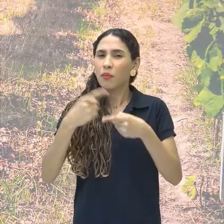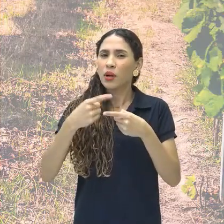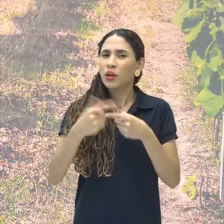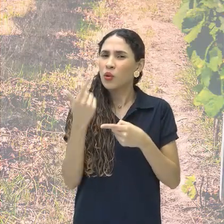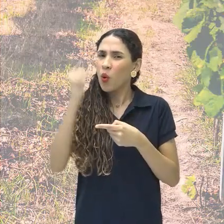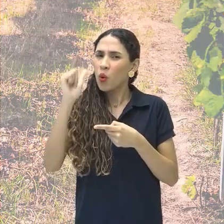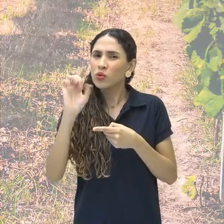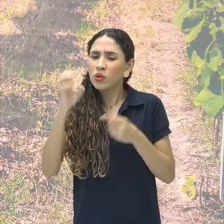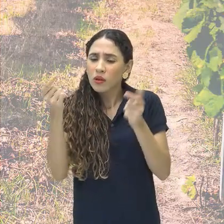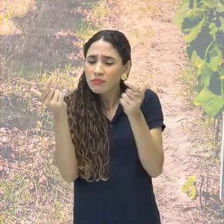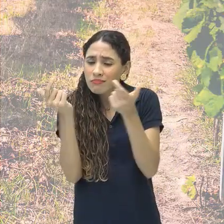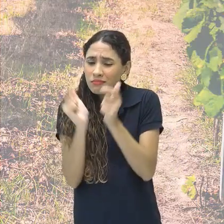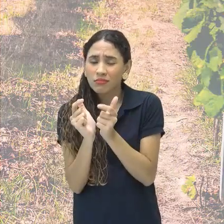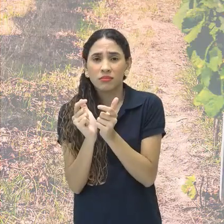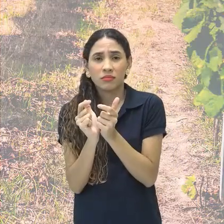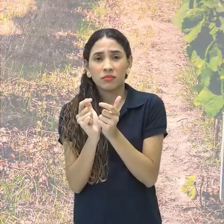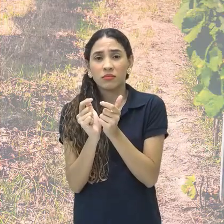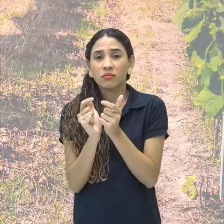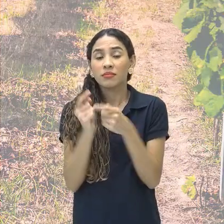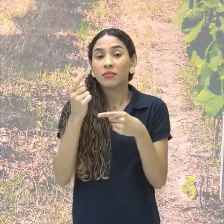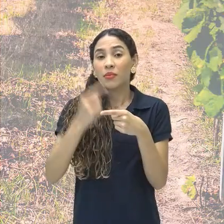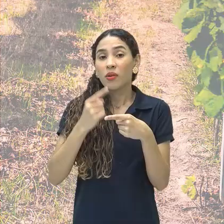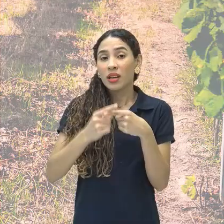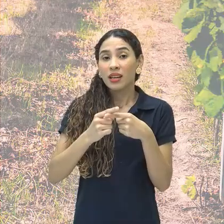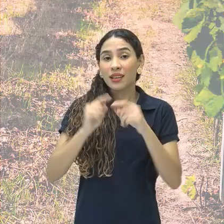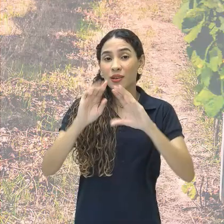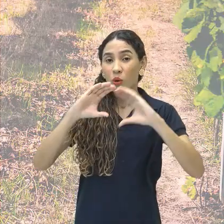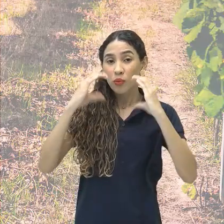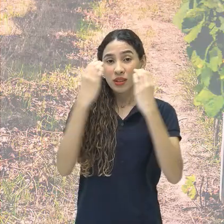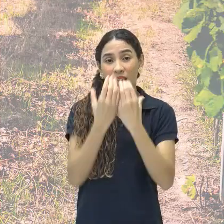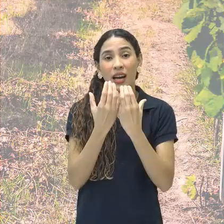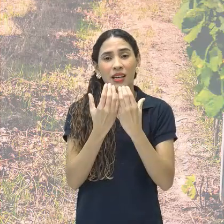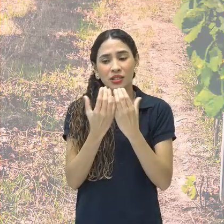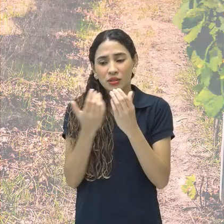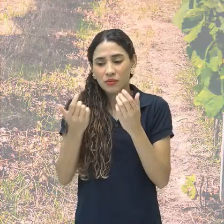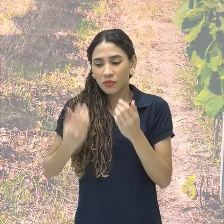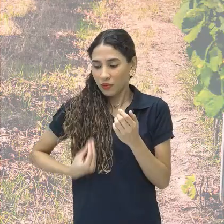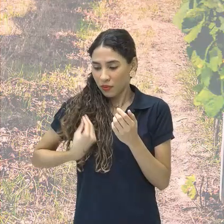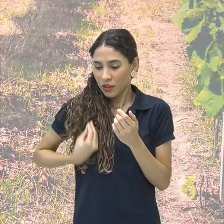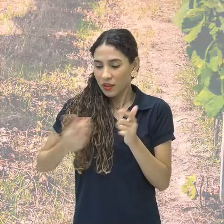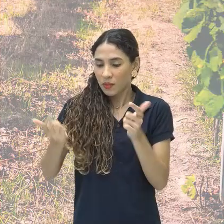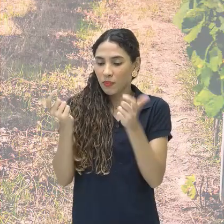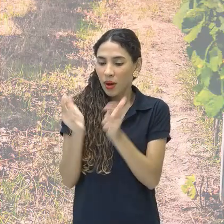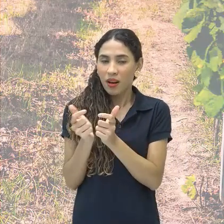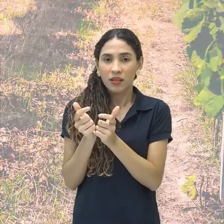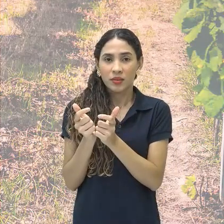só um pedacinho de terra? Porque comunidades vivem num pedacinho de terra, né?